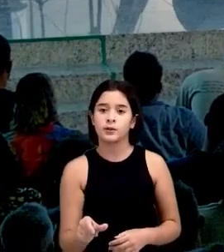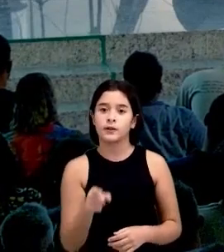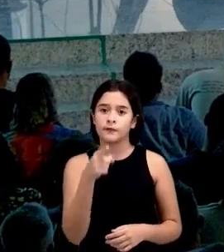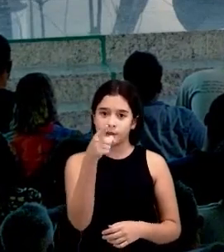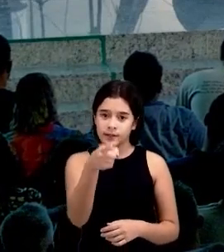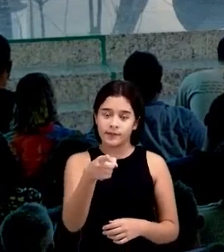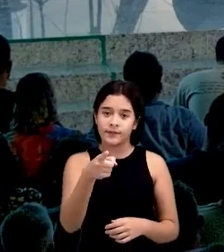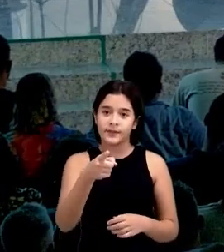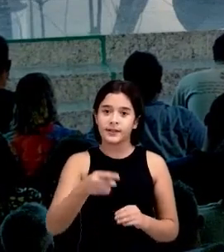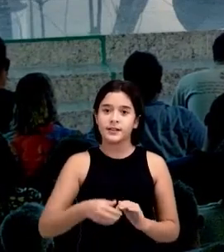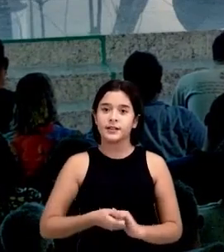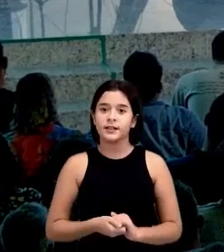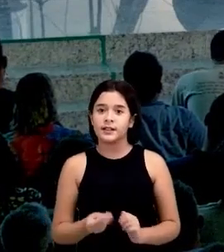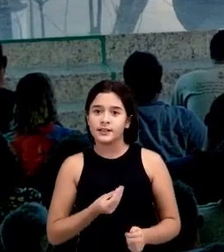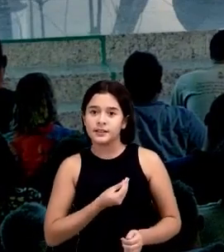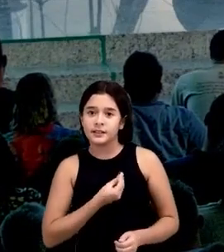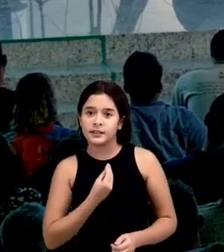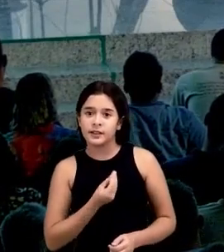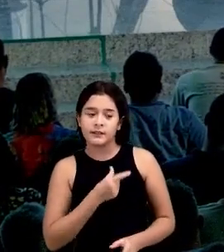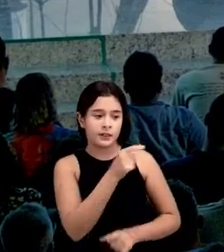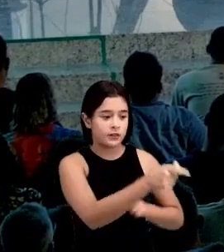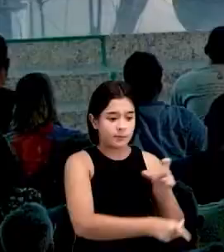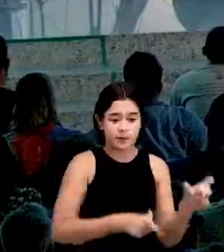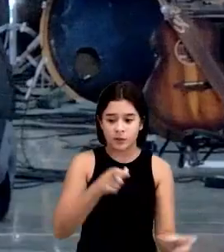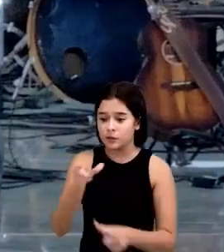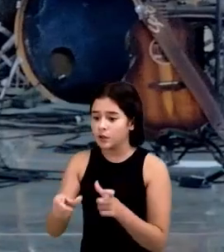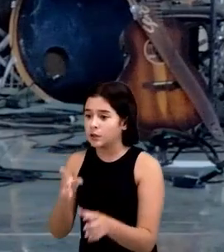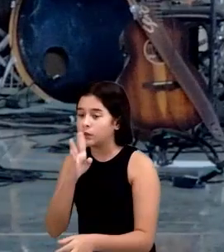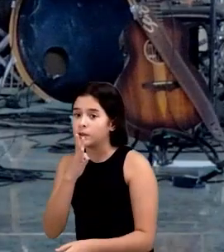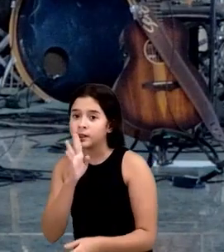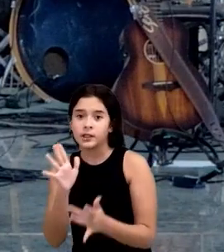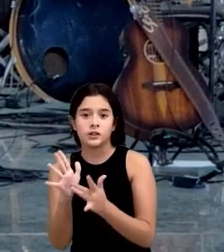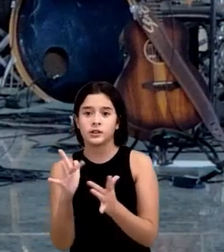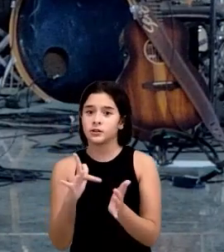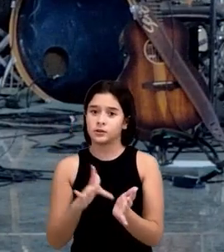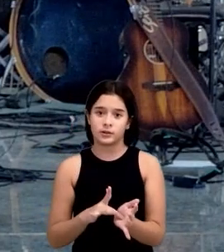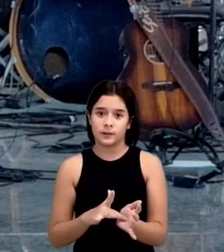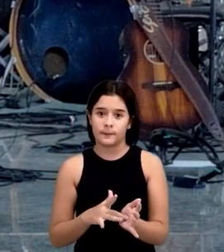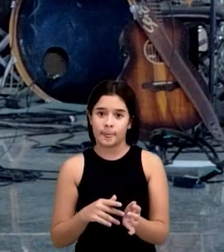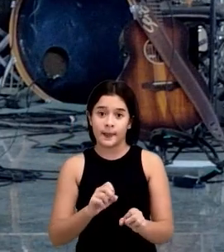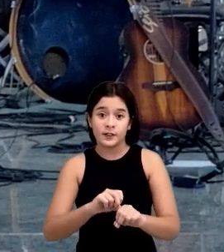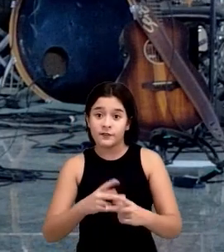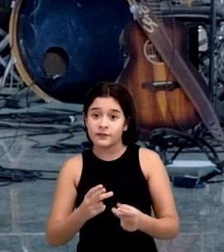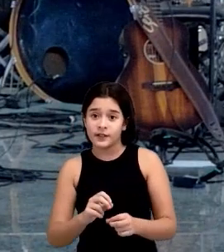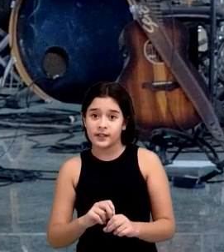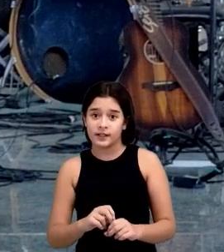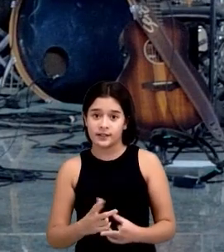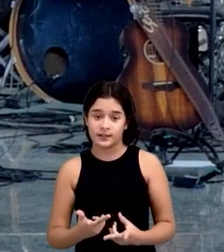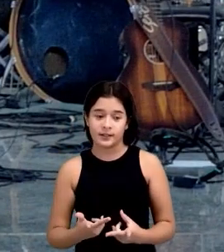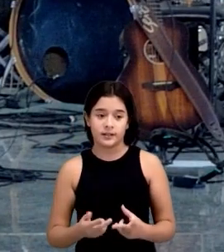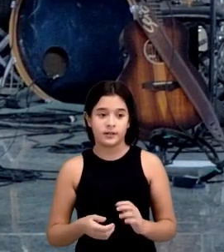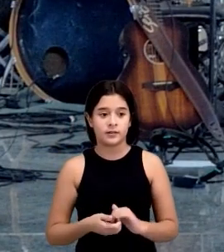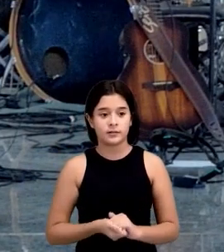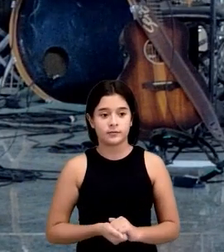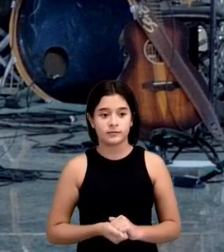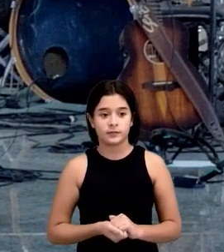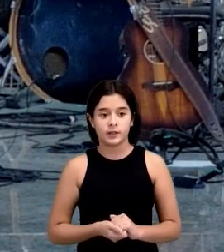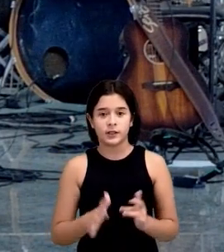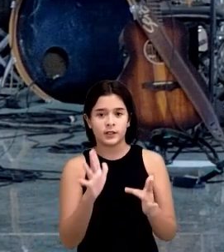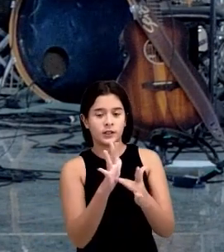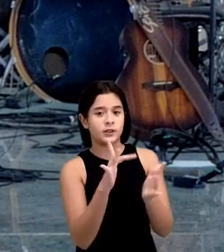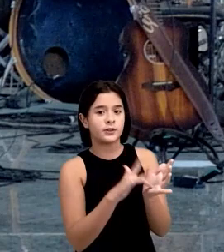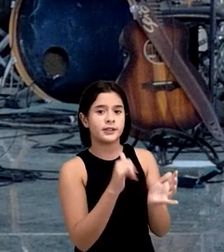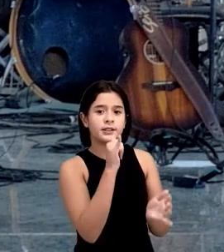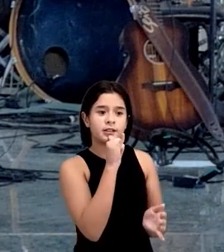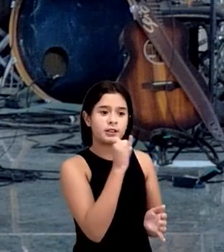Jesus. Então, gente, Jesus está dizendo que quando a gente chega num ambiente que não tem o Evangelho, é tipo assim, um